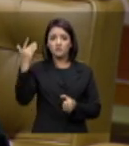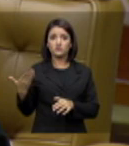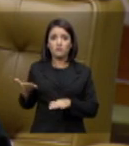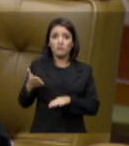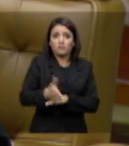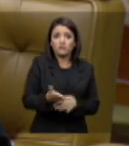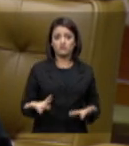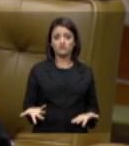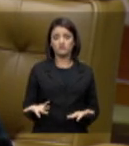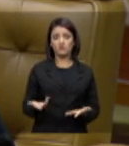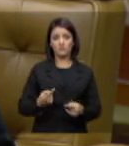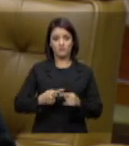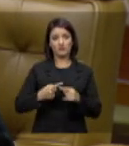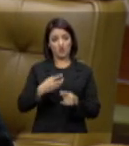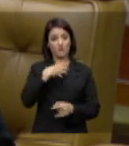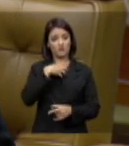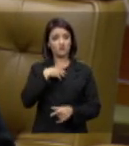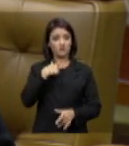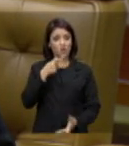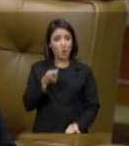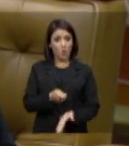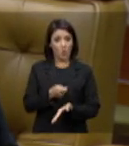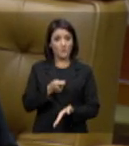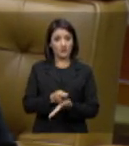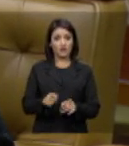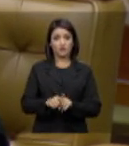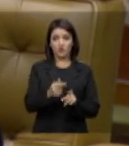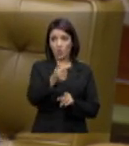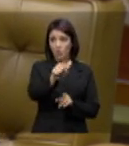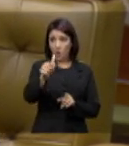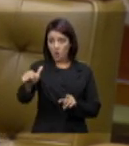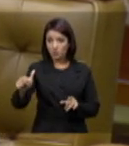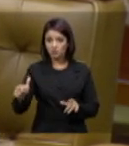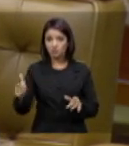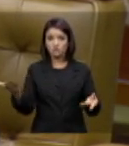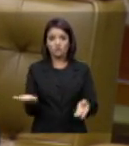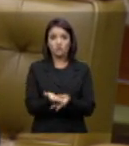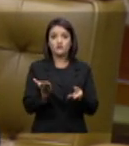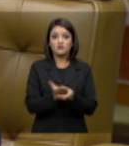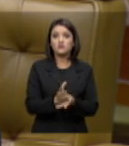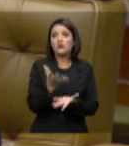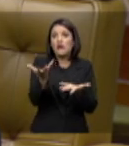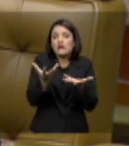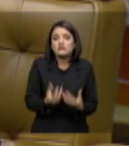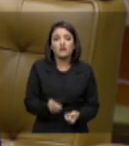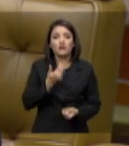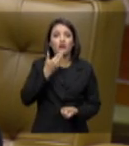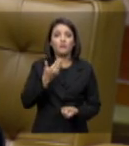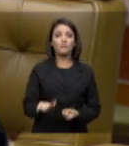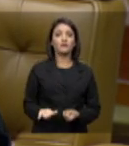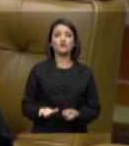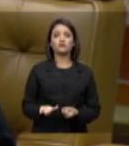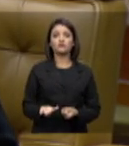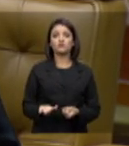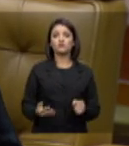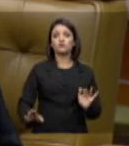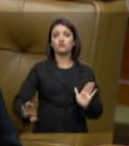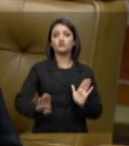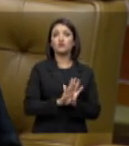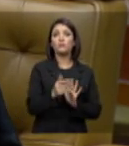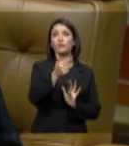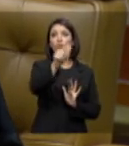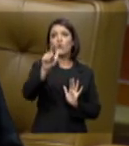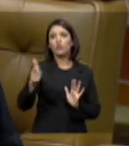gado eu vou me sentir obrigada em outras adpfs apreciar pedidos que venham formulados por